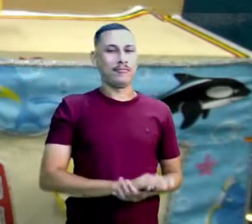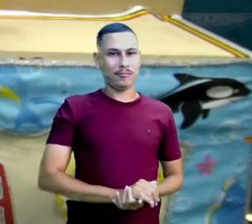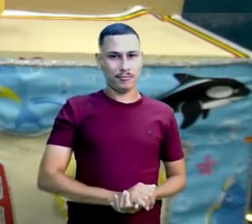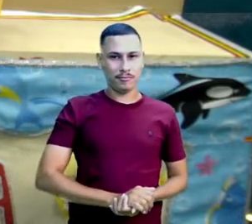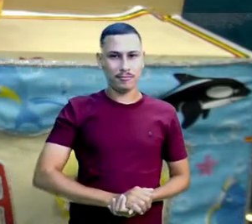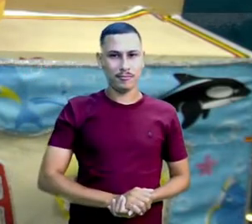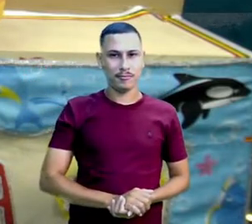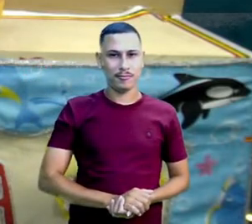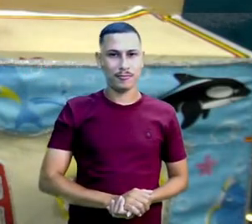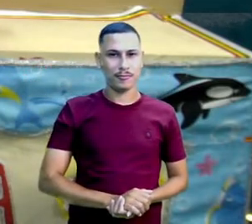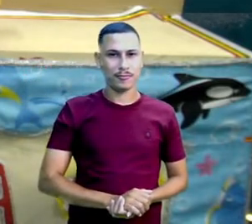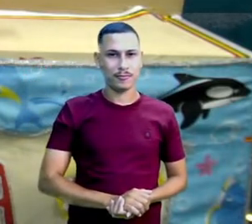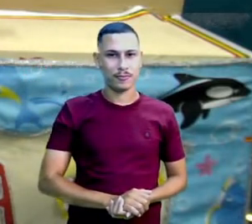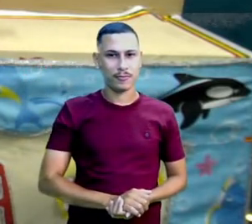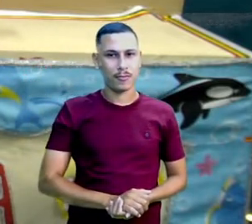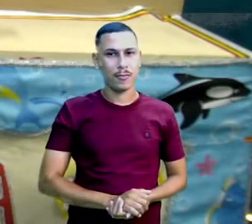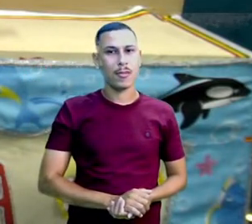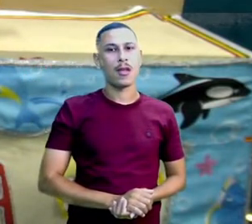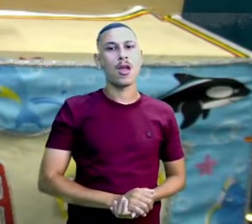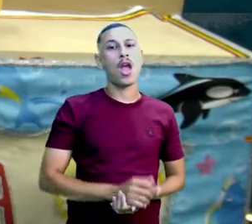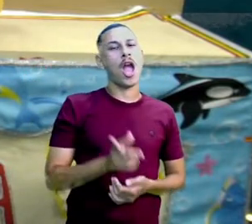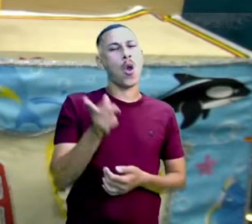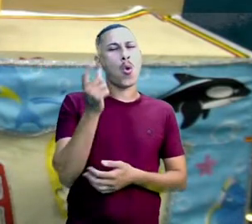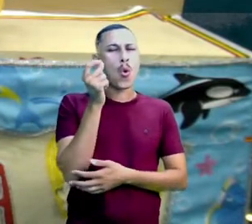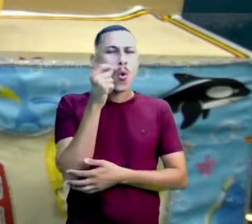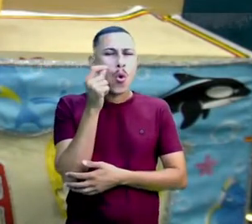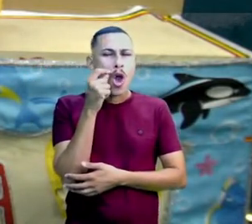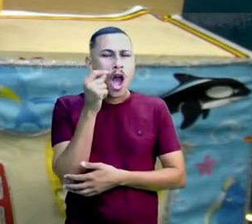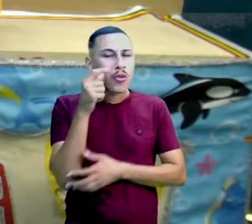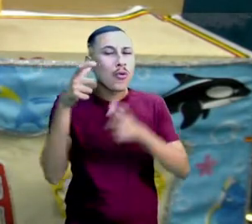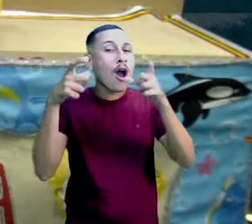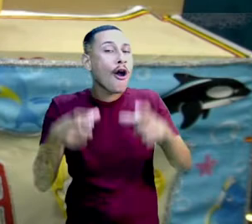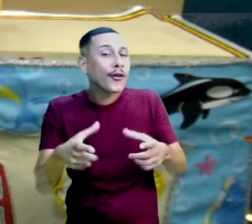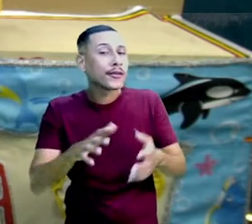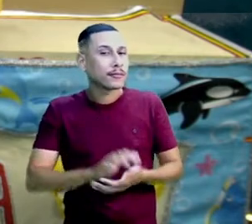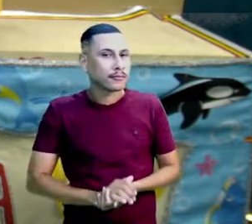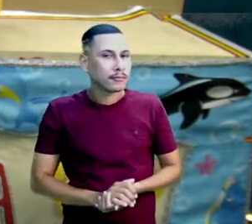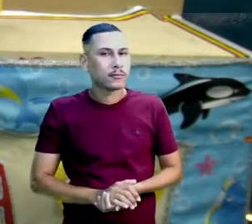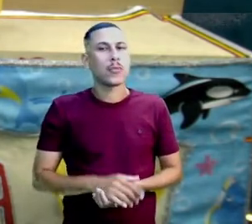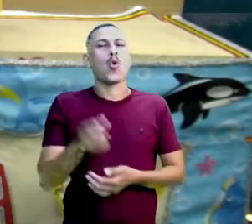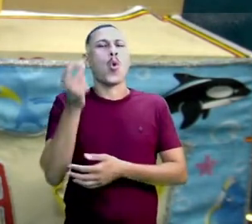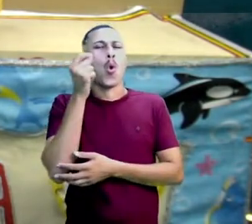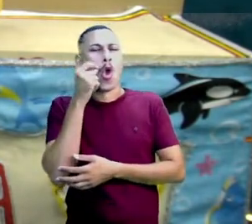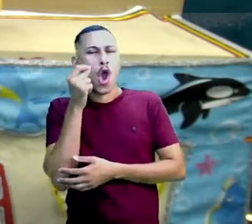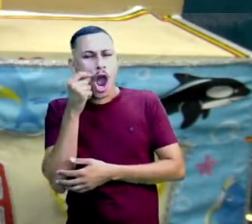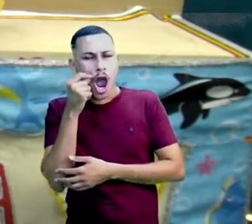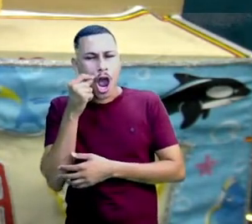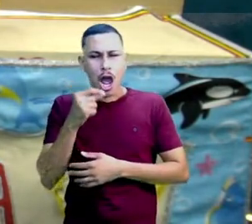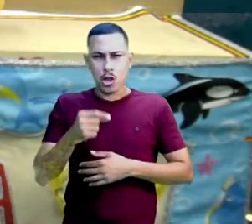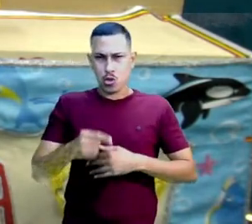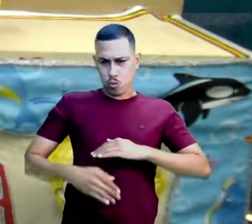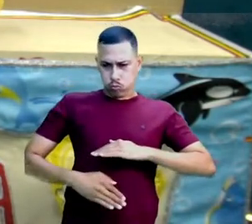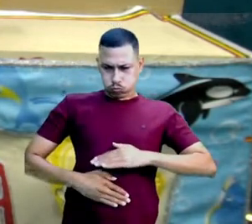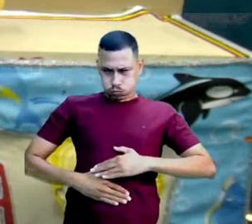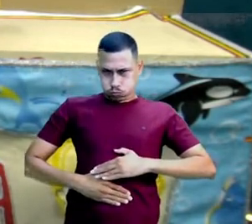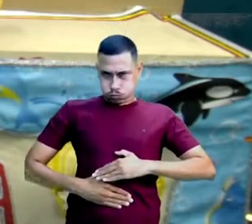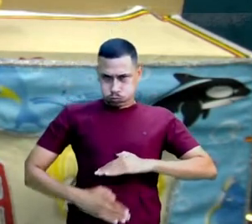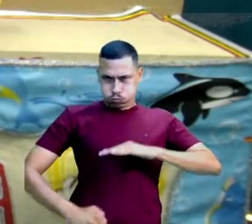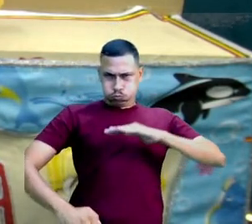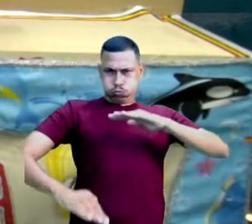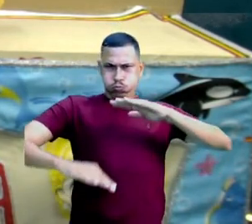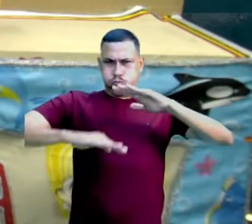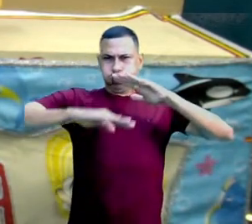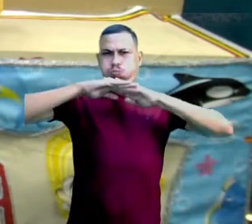Enquanto isso, crianças, o rato estava todo se achando.